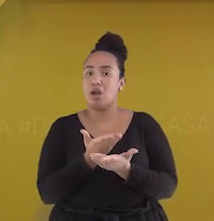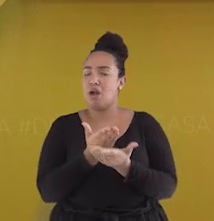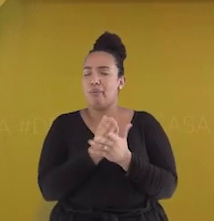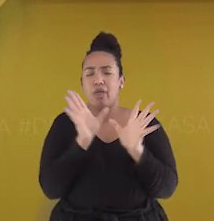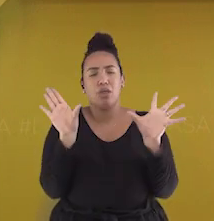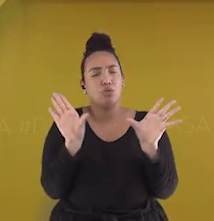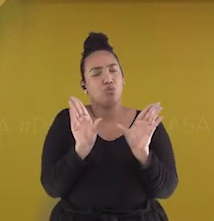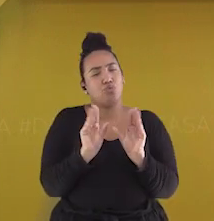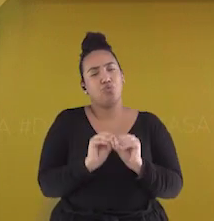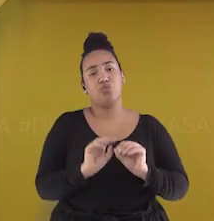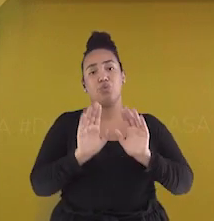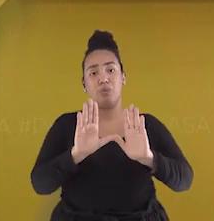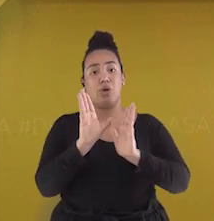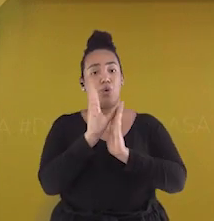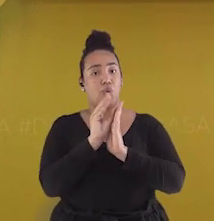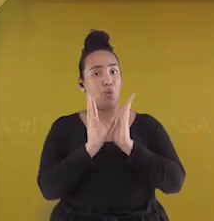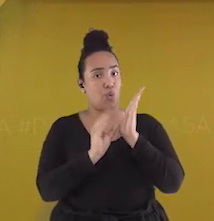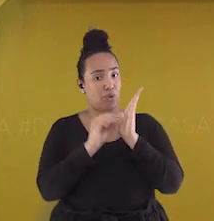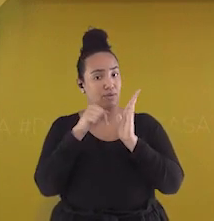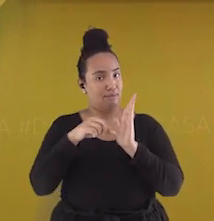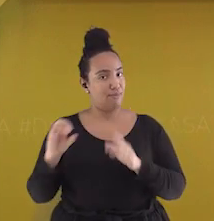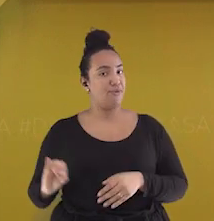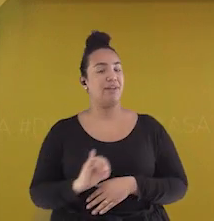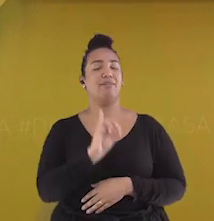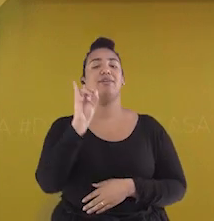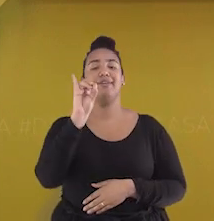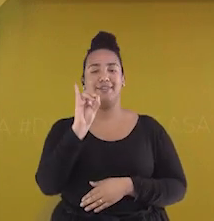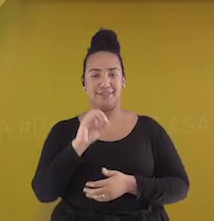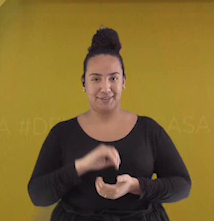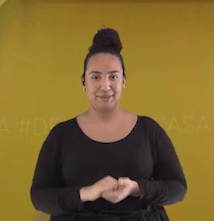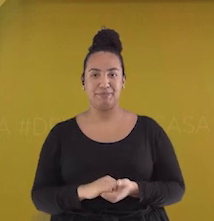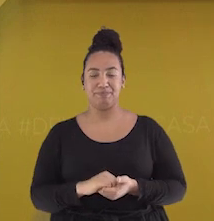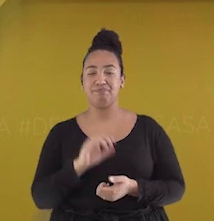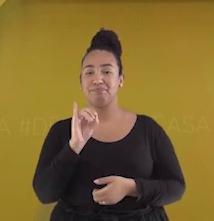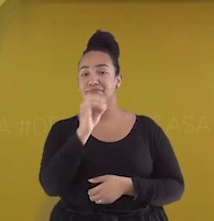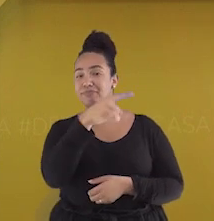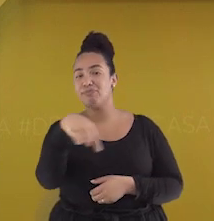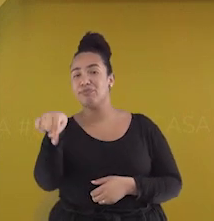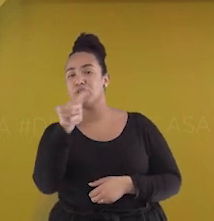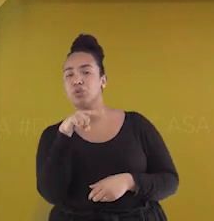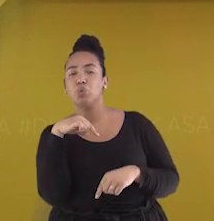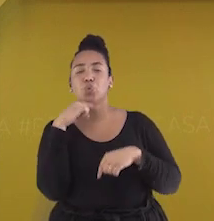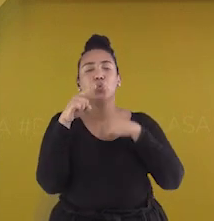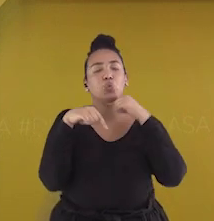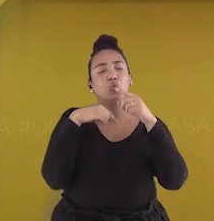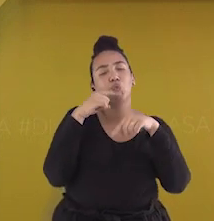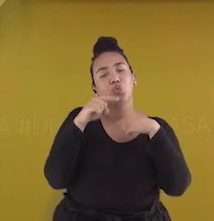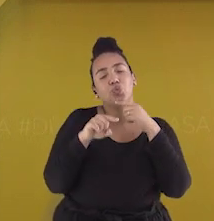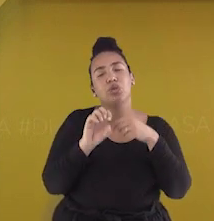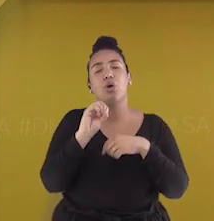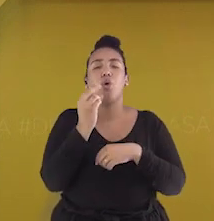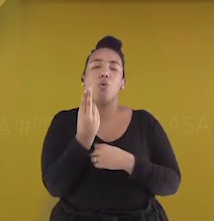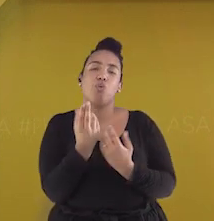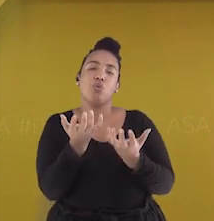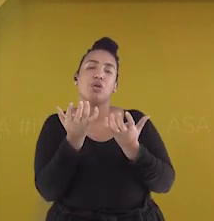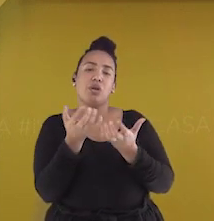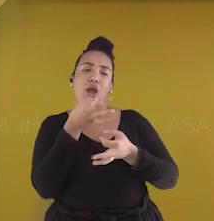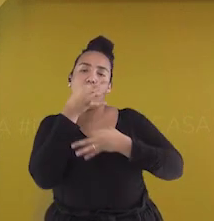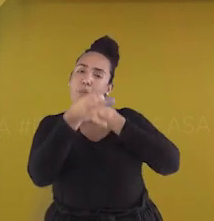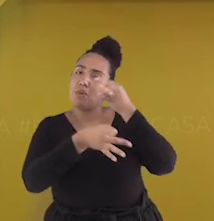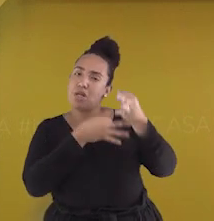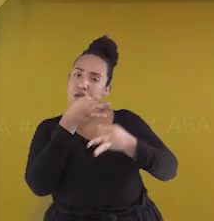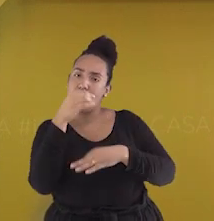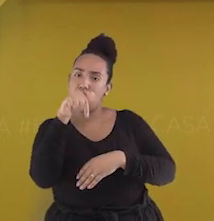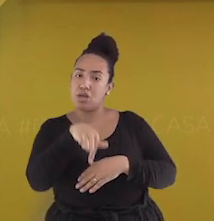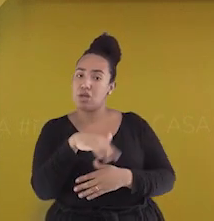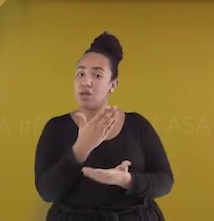resumo, mas o conteúdo é muito importante. Se você ficou com alguma dúvida ou quiser dar seu comentário sobre a